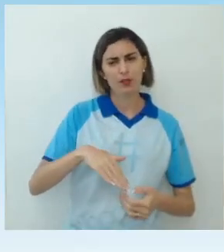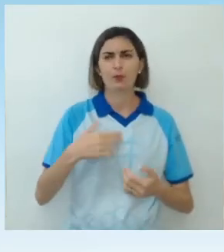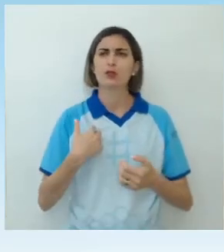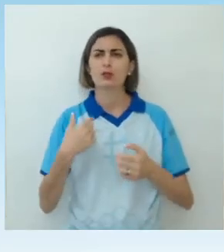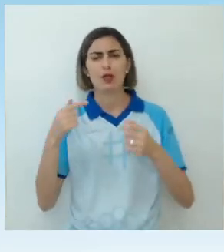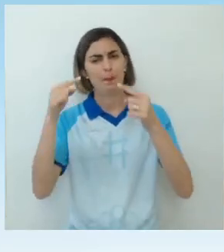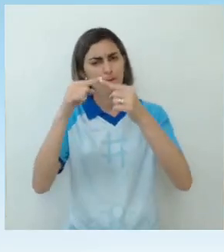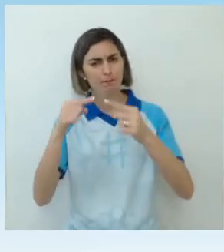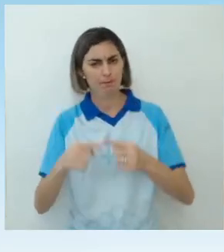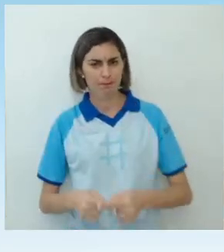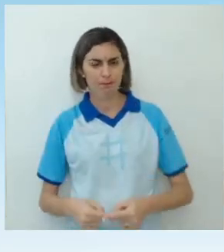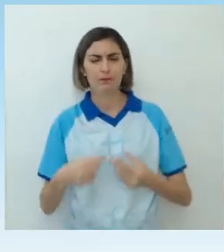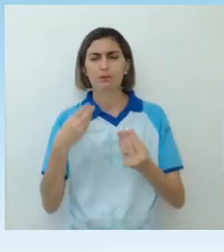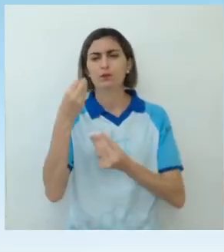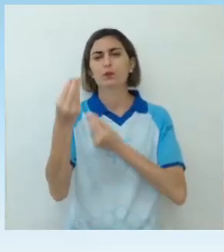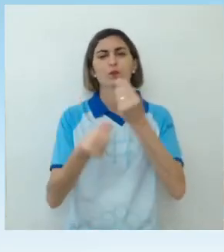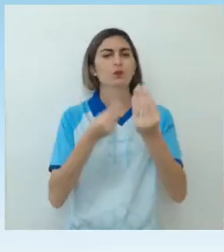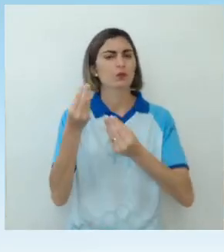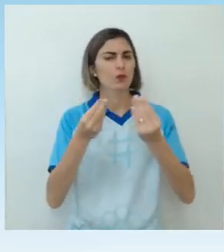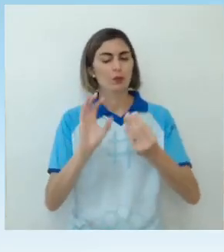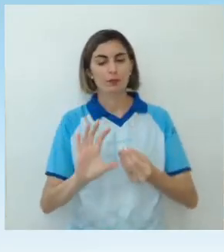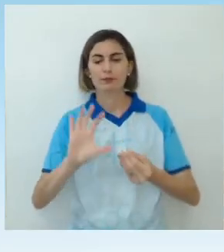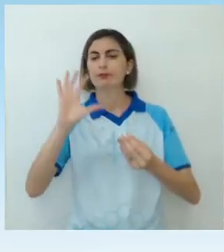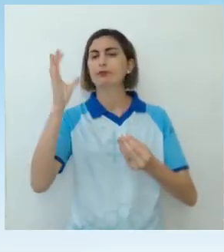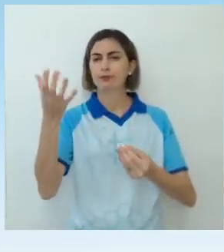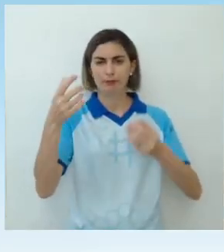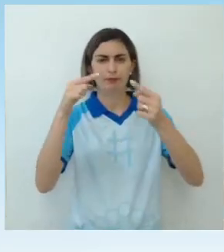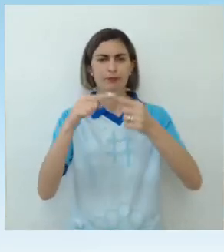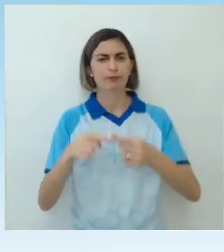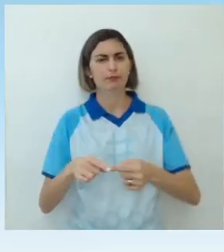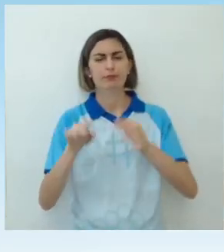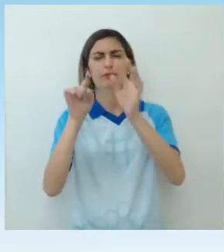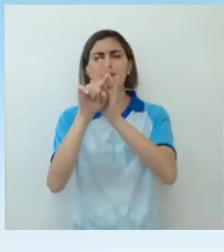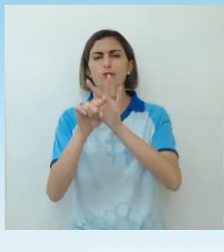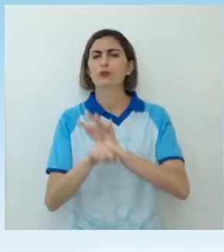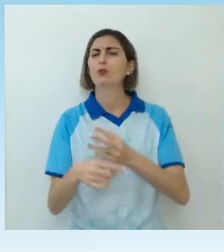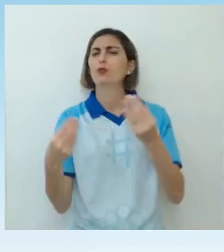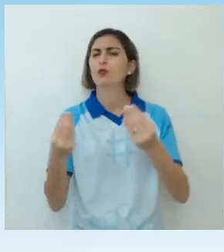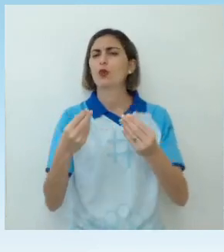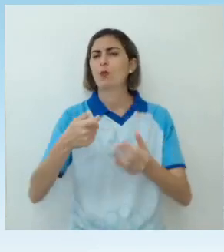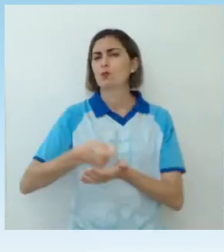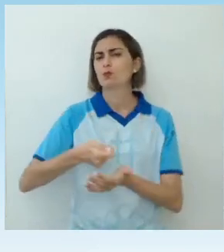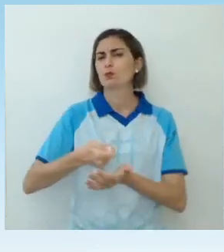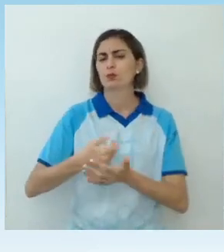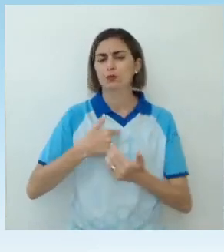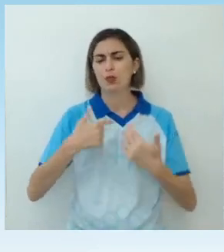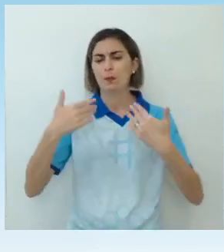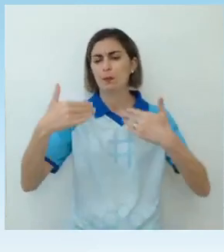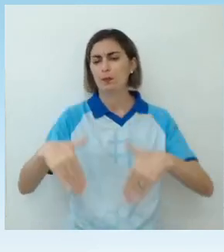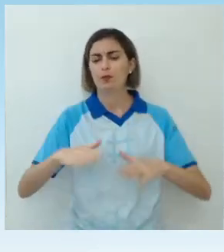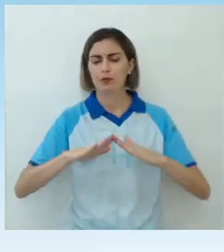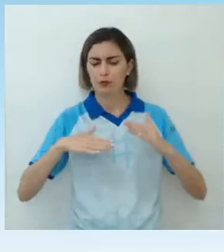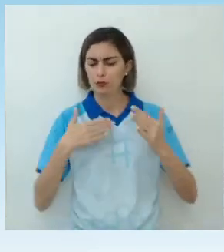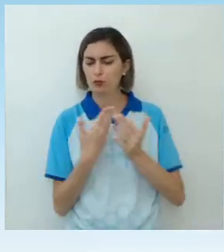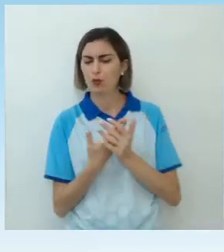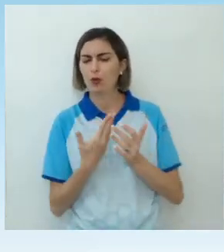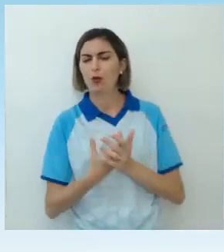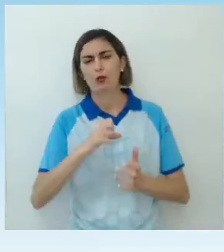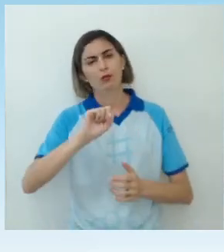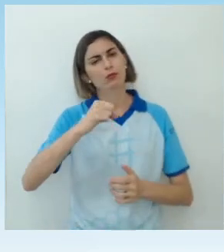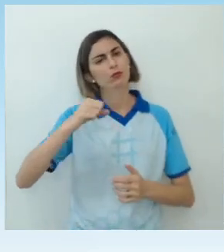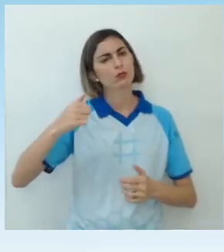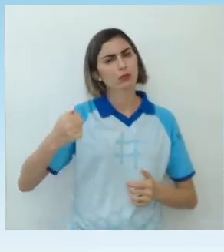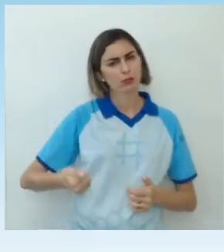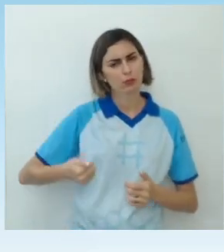às aplicações, como isso acontece nas questões, como isso vai ser cobrado na minha prova na escola, no SSA,